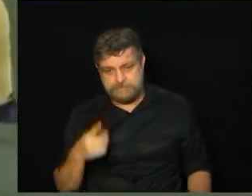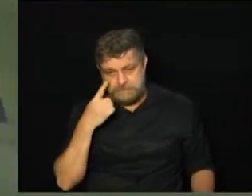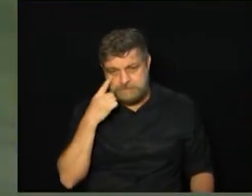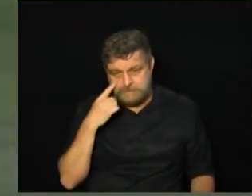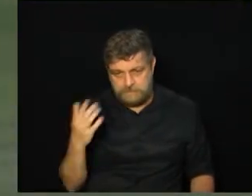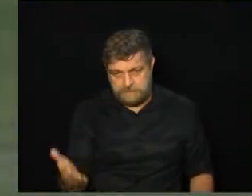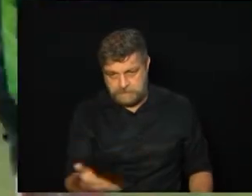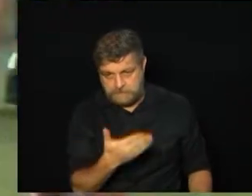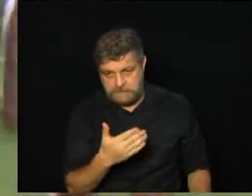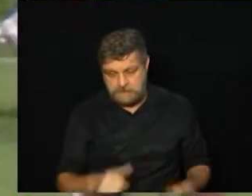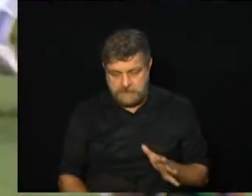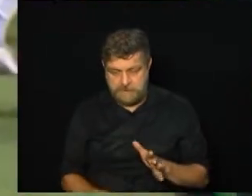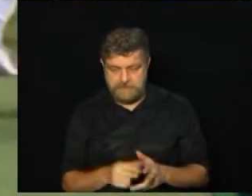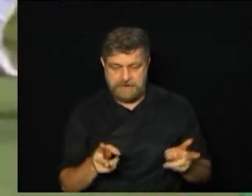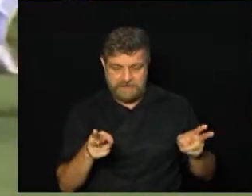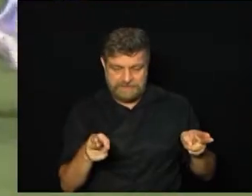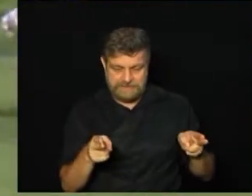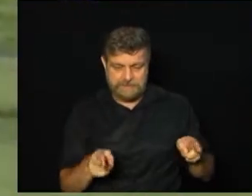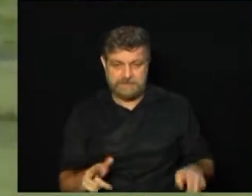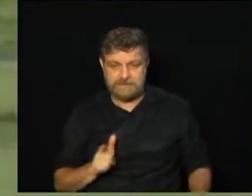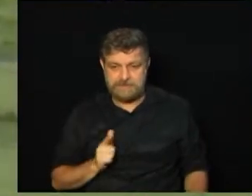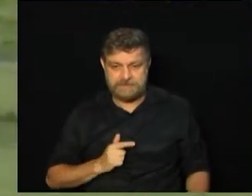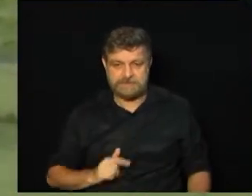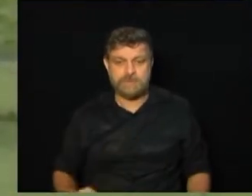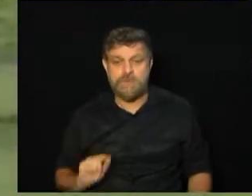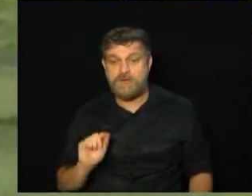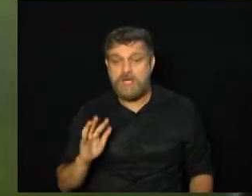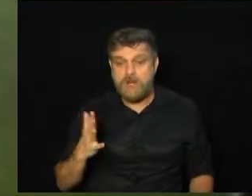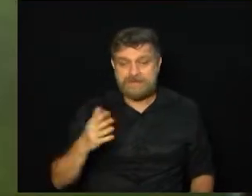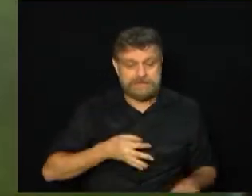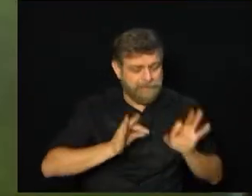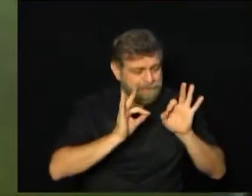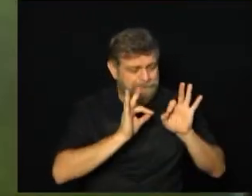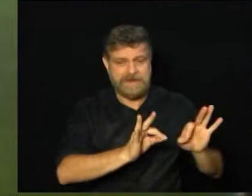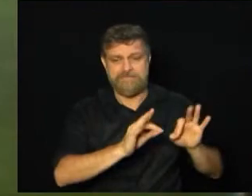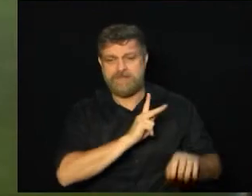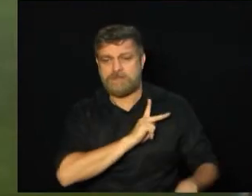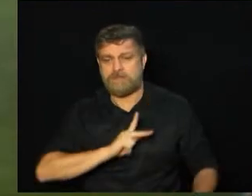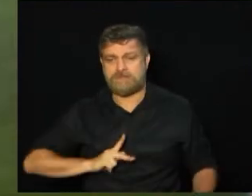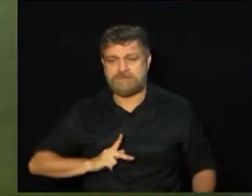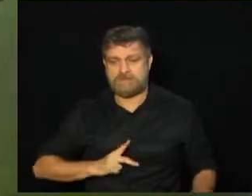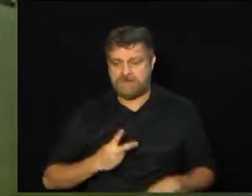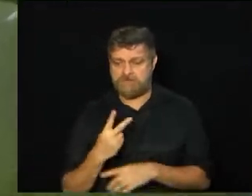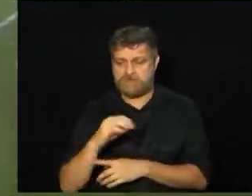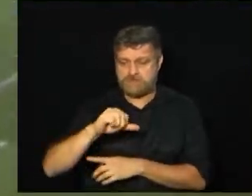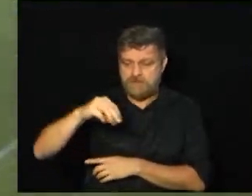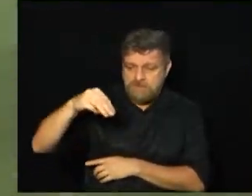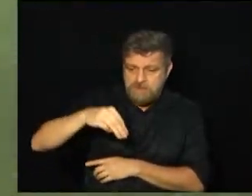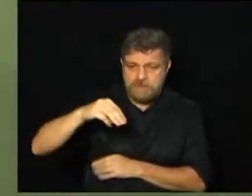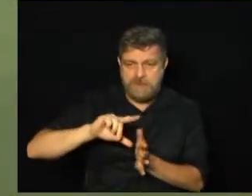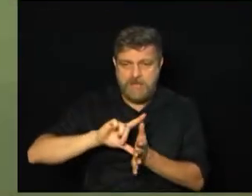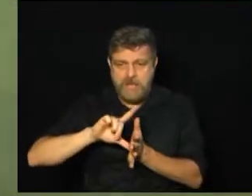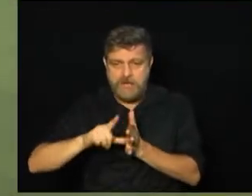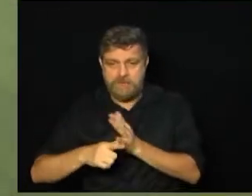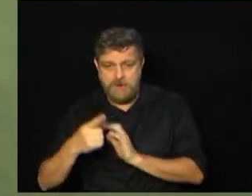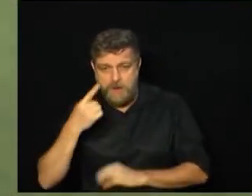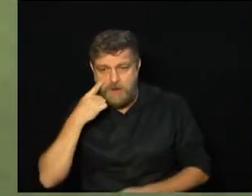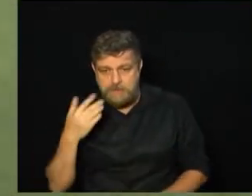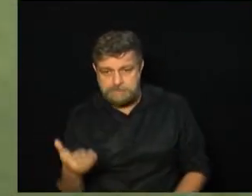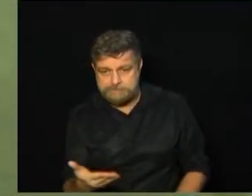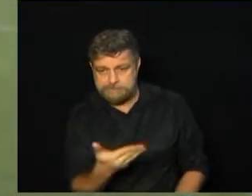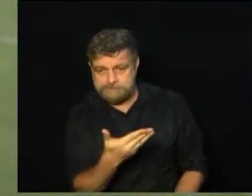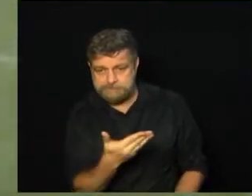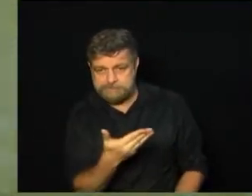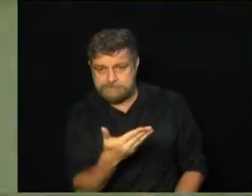O primeiro tempo da Ponte Preta foi praticamente perfeito. Aos 29 minutos, após cobrança de escanteio de